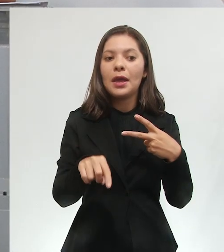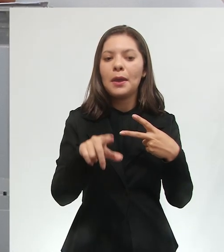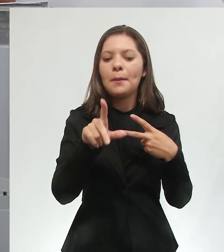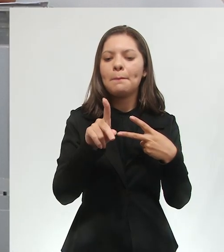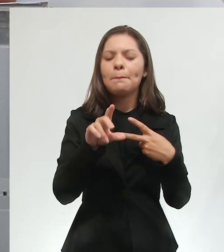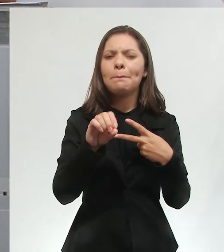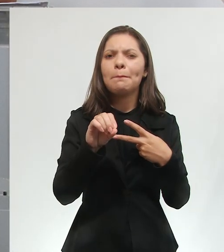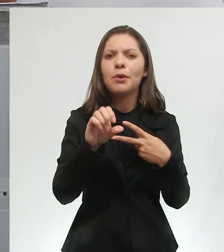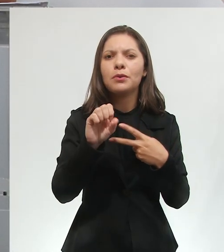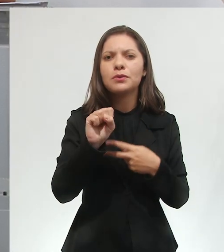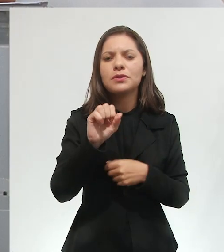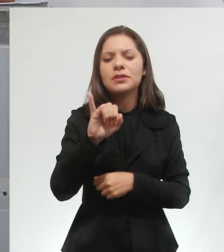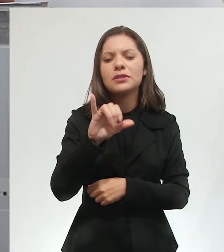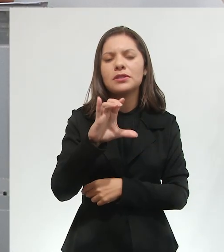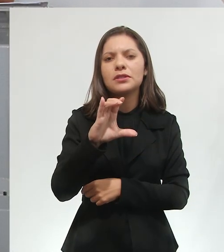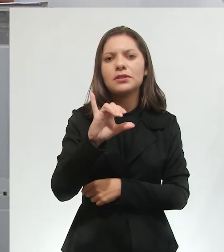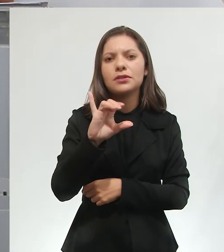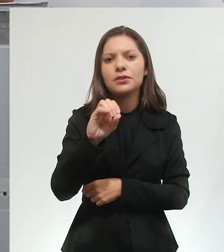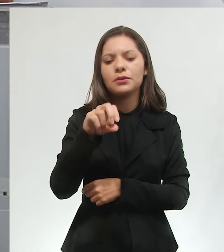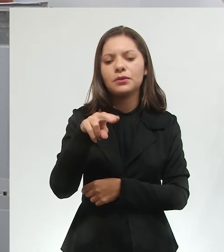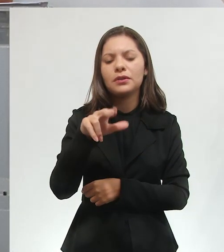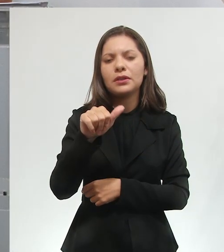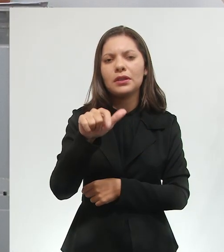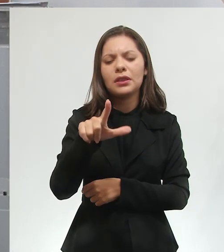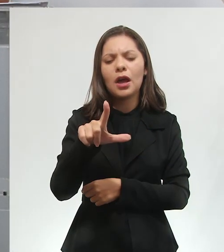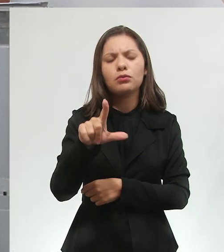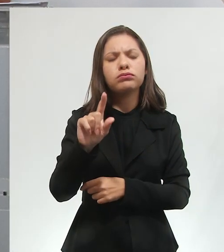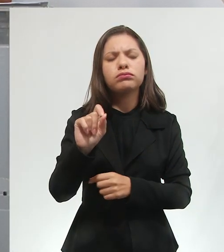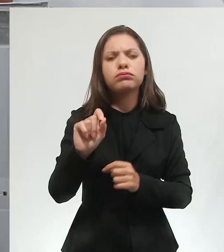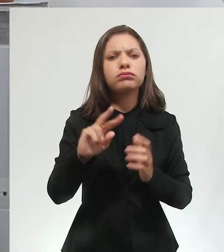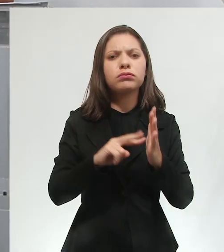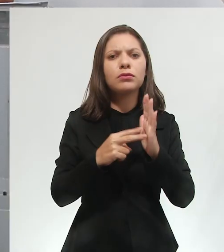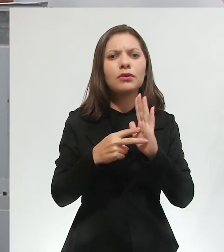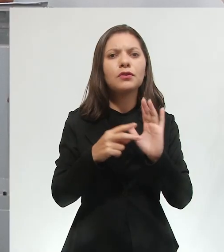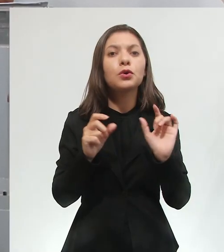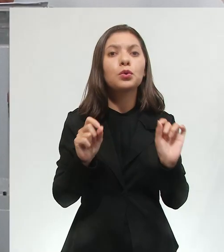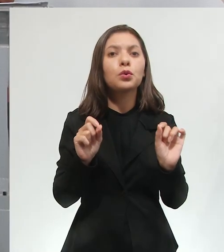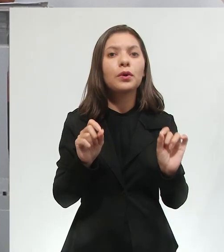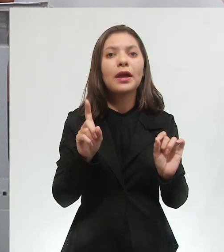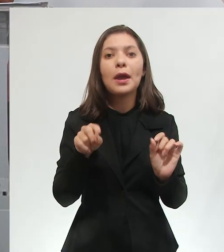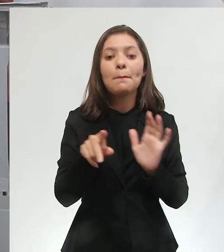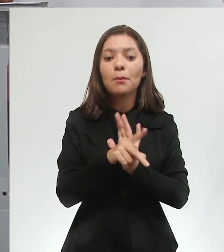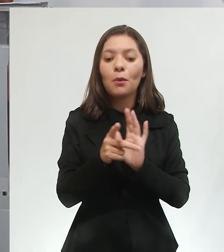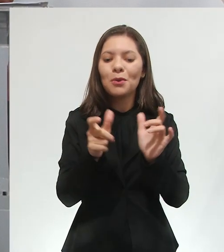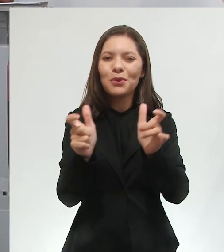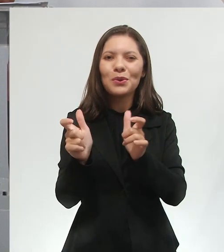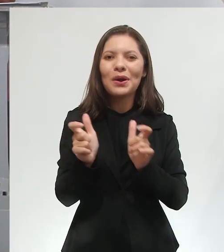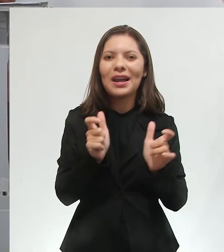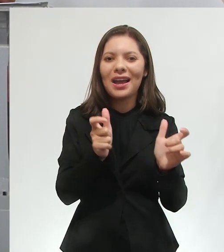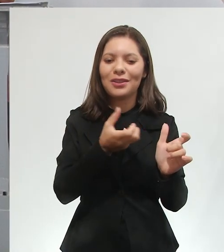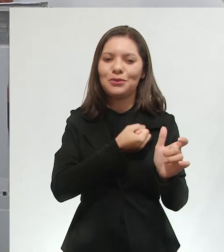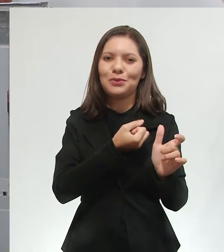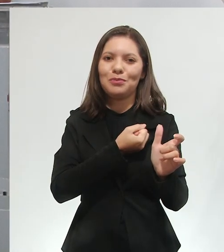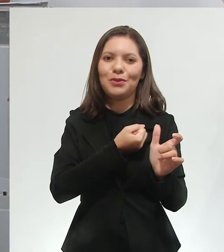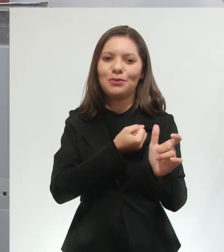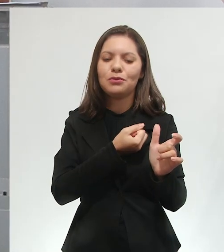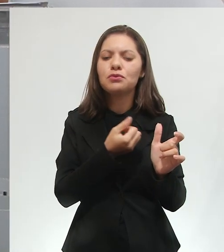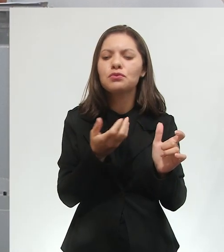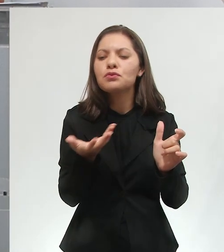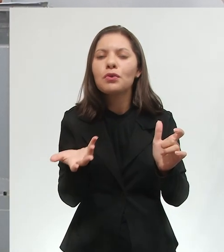posicional. Quando nós dizemos que ele é posicional, a posição que o número